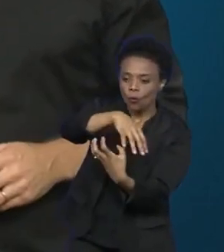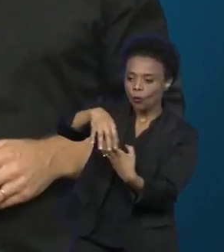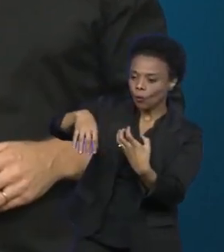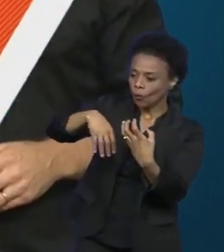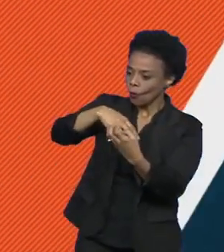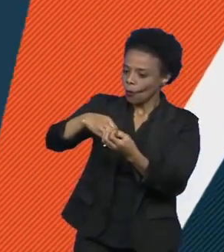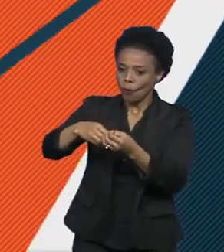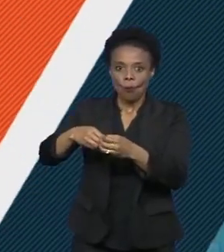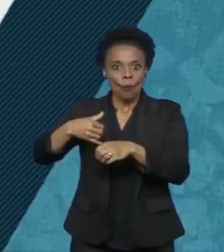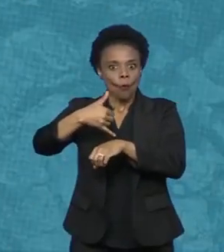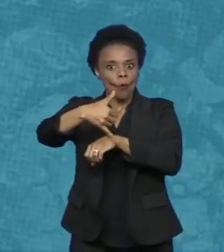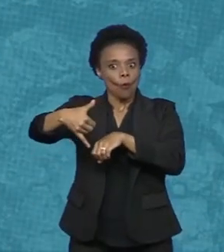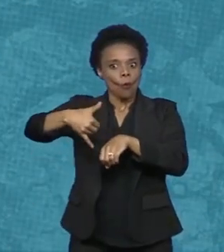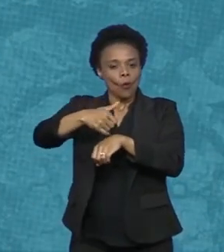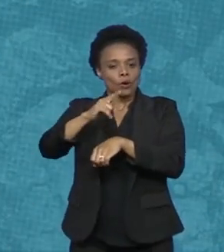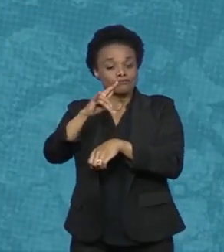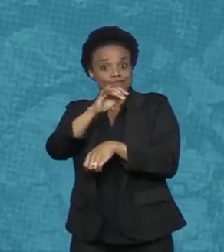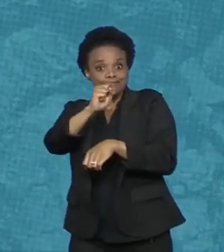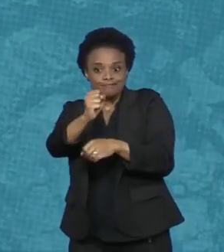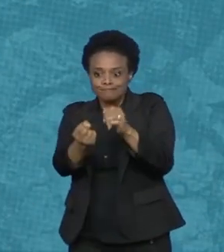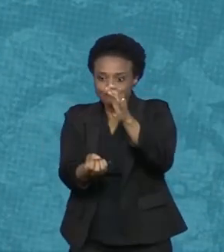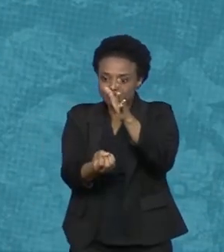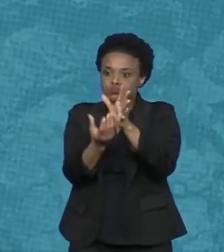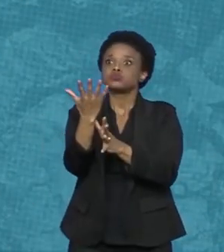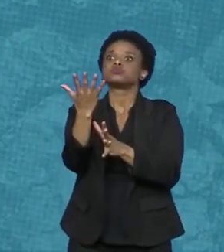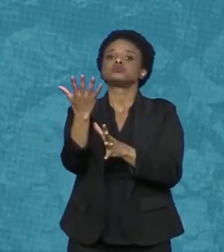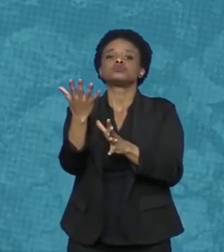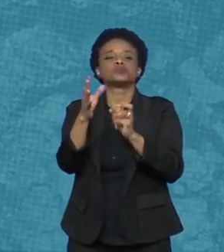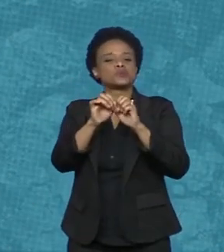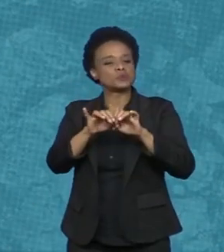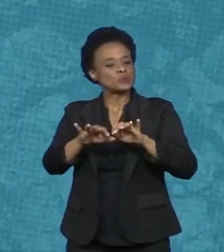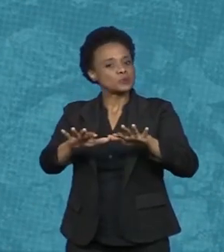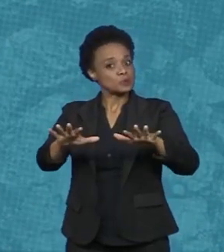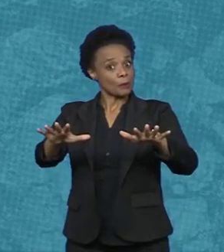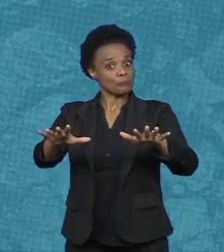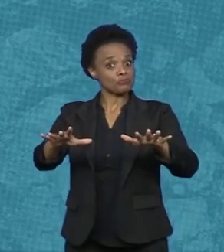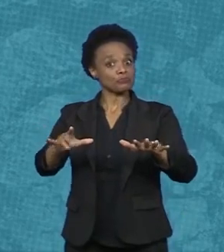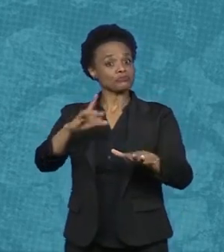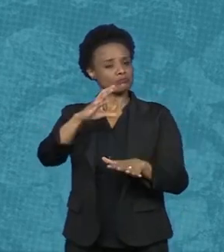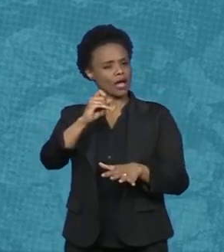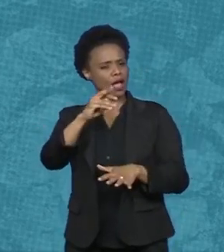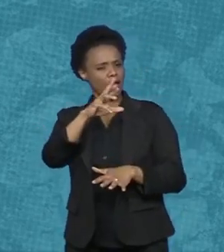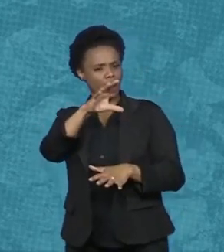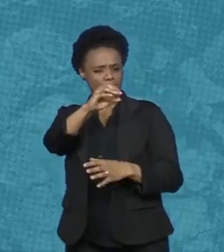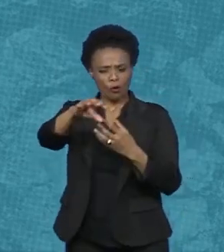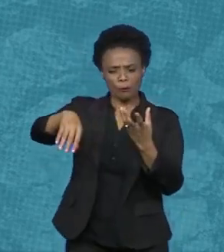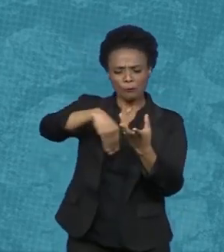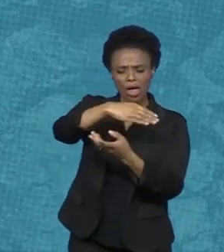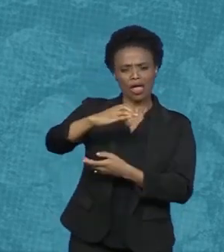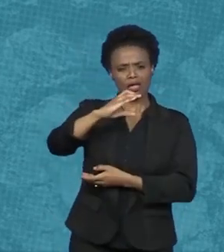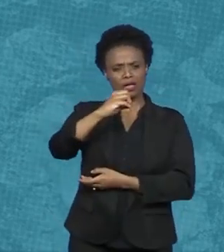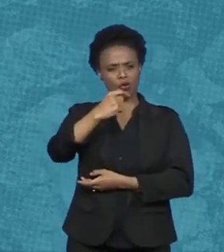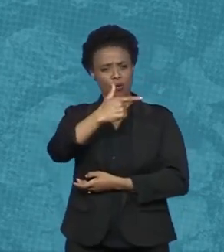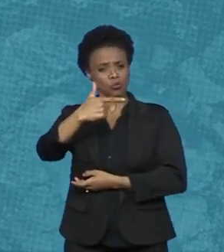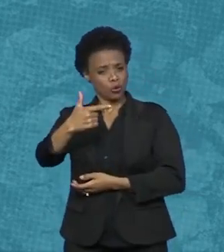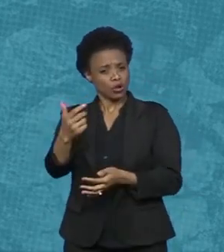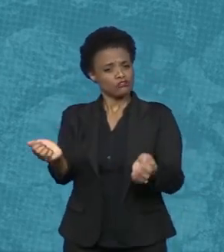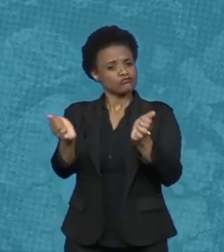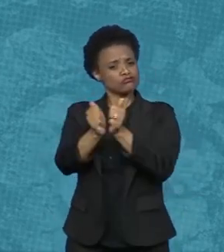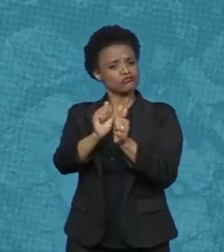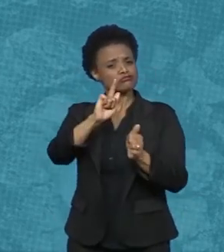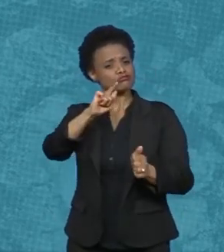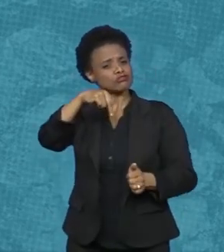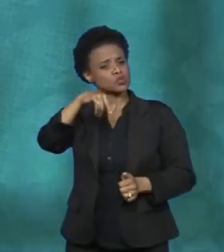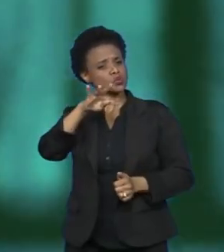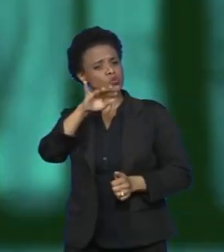são liberados. Já o carvão é constituído de uma mistura entre carbono e outros compostos, como o quartzo. Sua